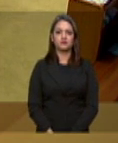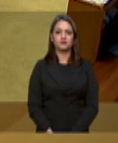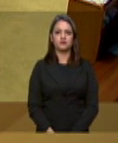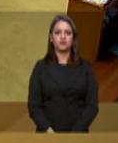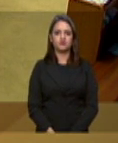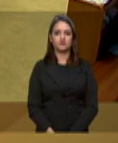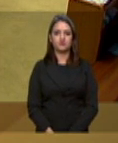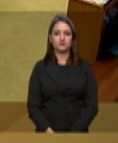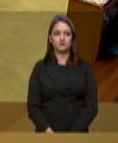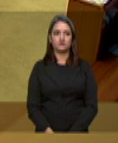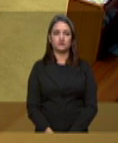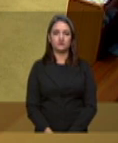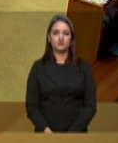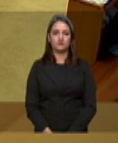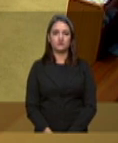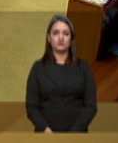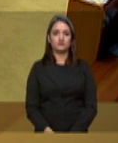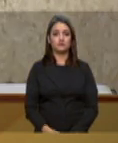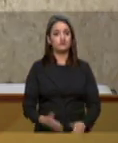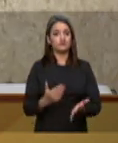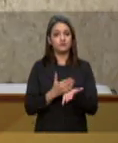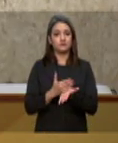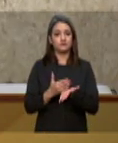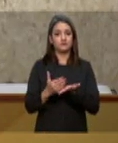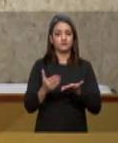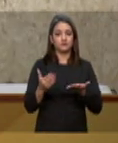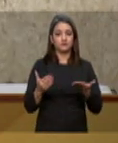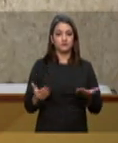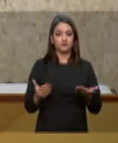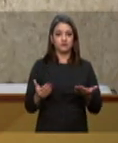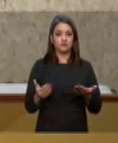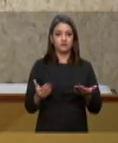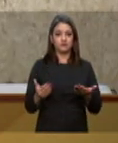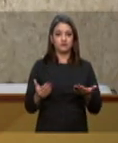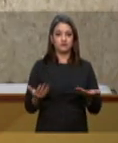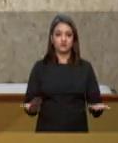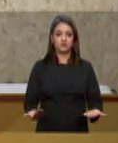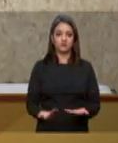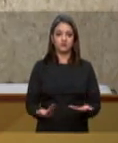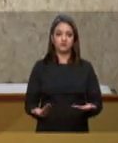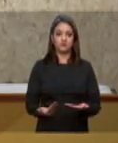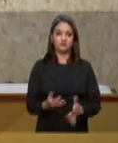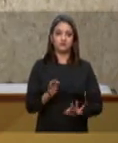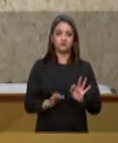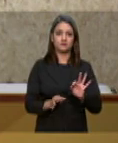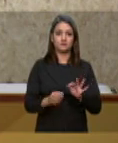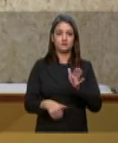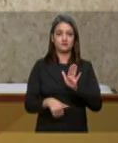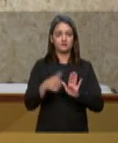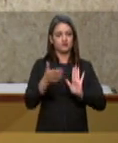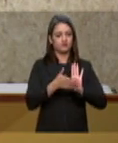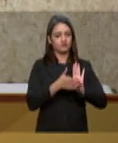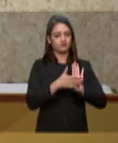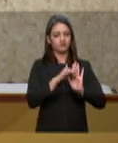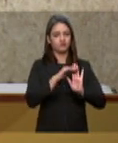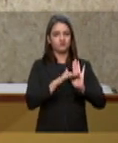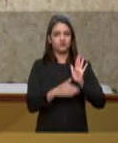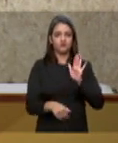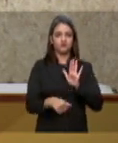e, dando início à sessão, eu chamo o primeiro feito da pauta de